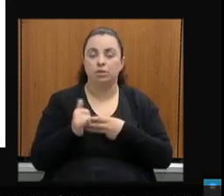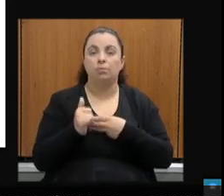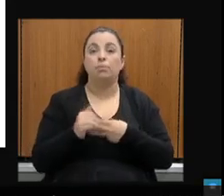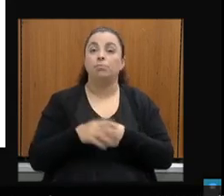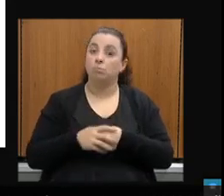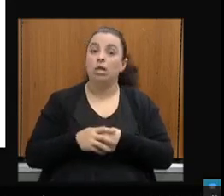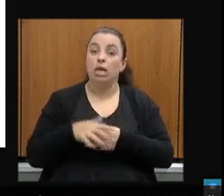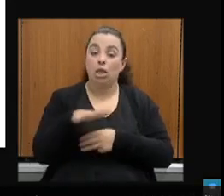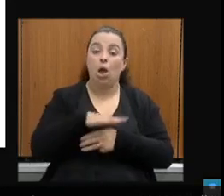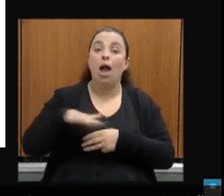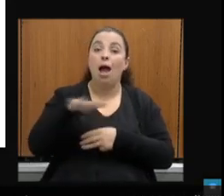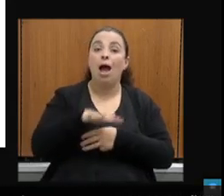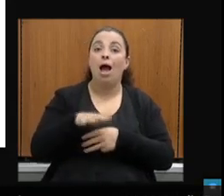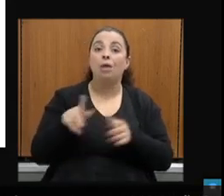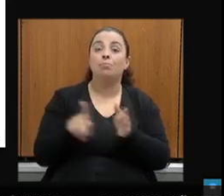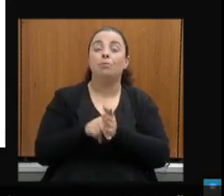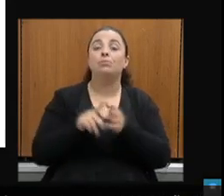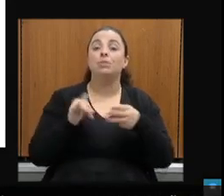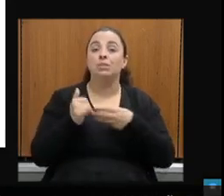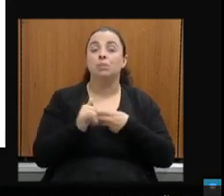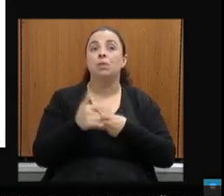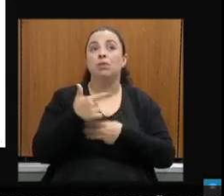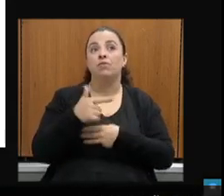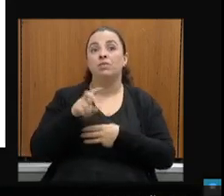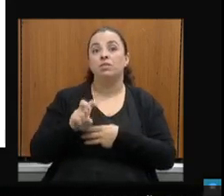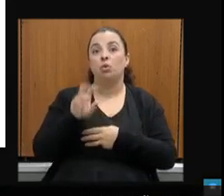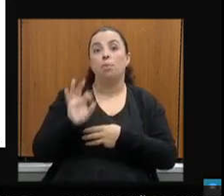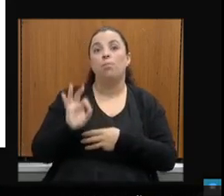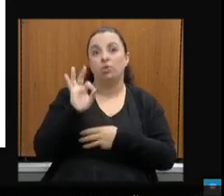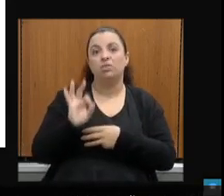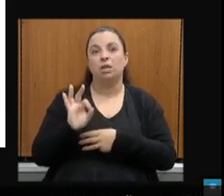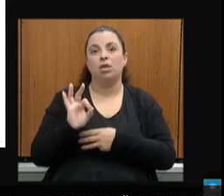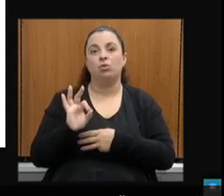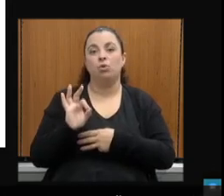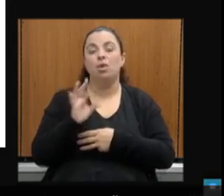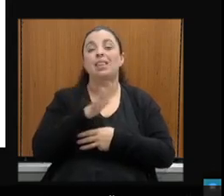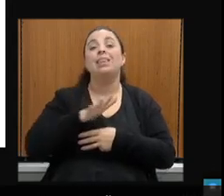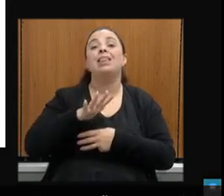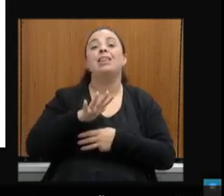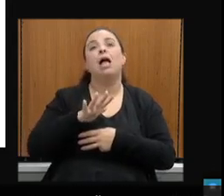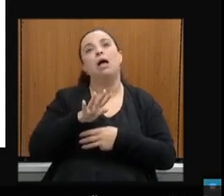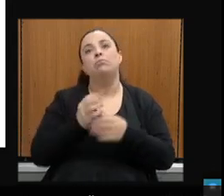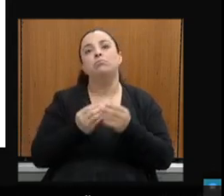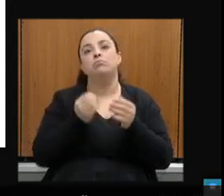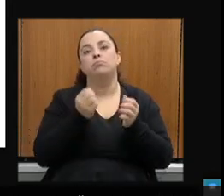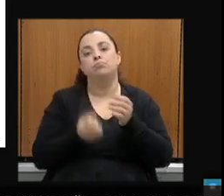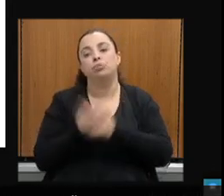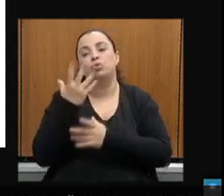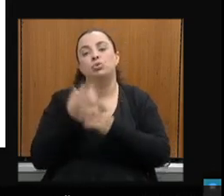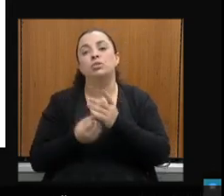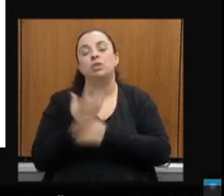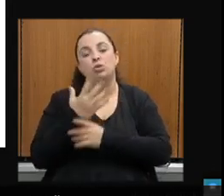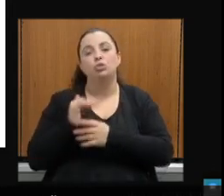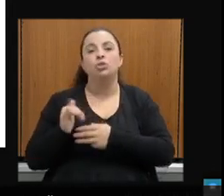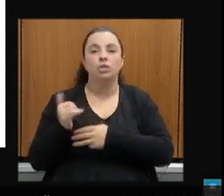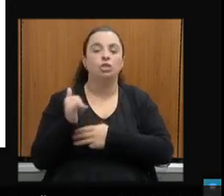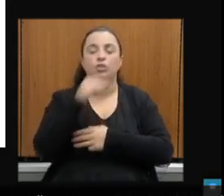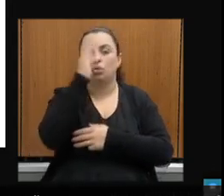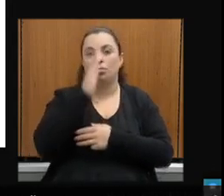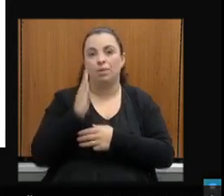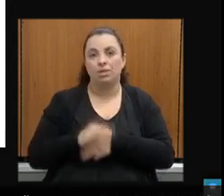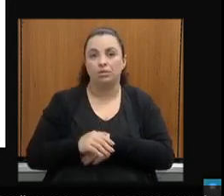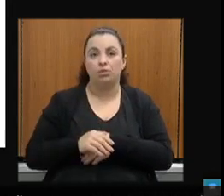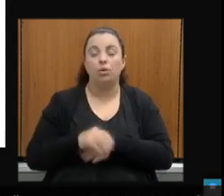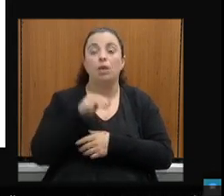25 porcento da potência instalada no Brasil não é um quarto da potência instalada no Brasil é e micro GT 14 por